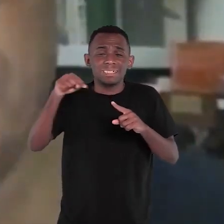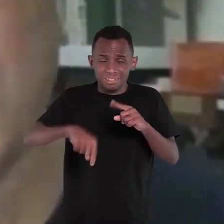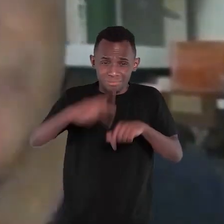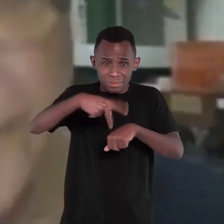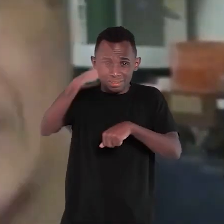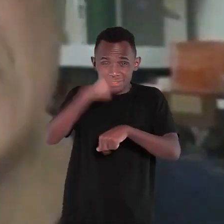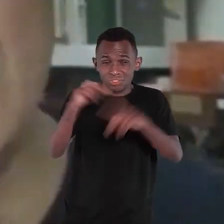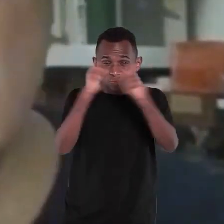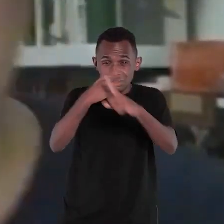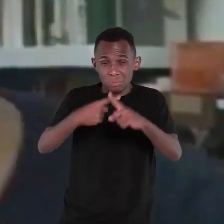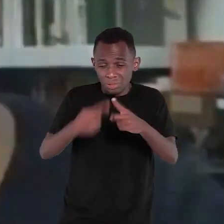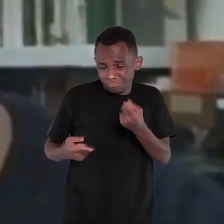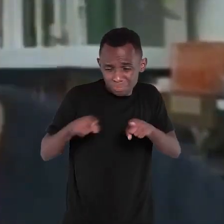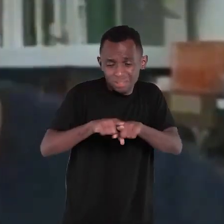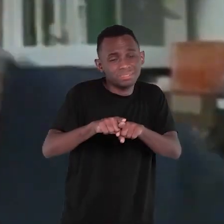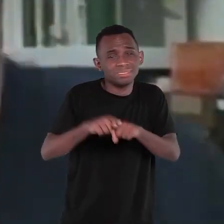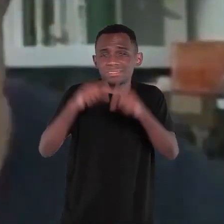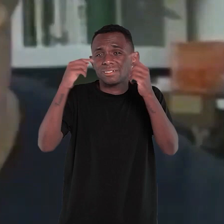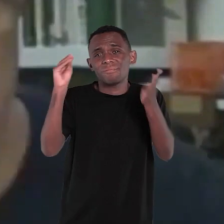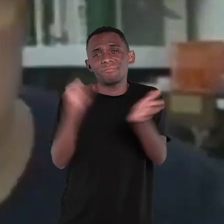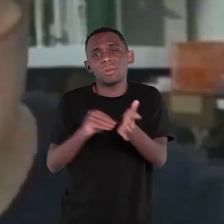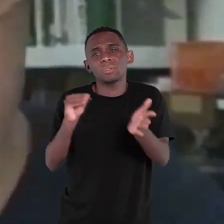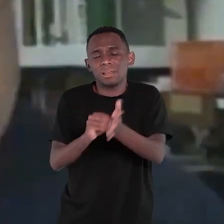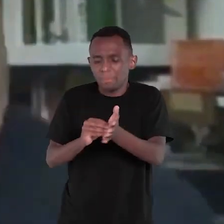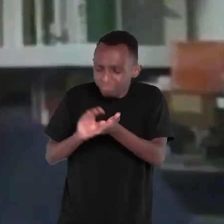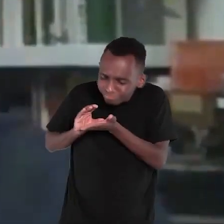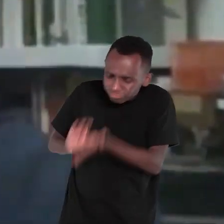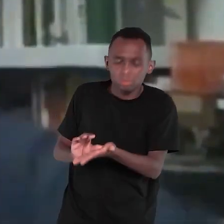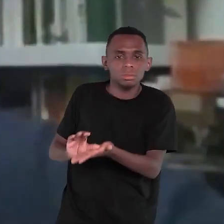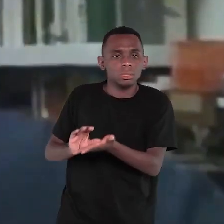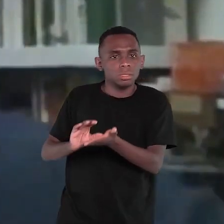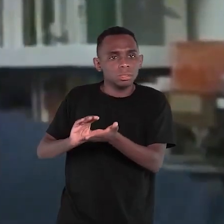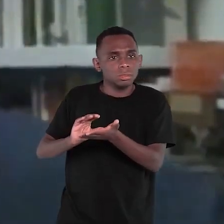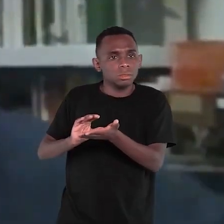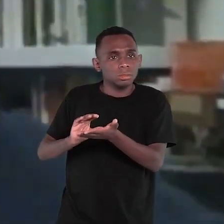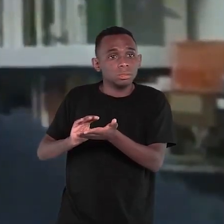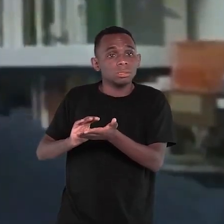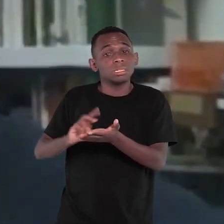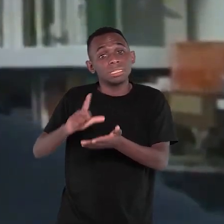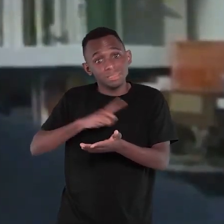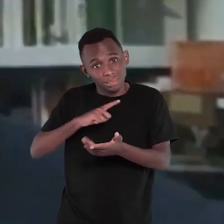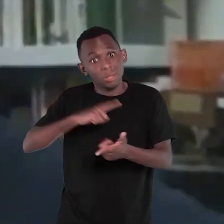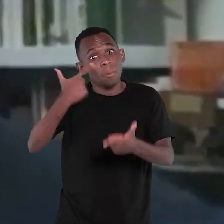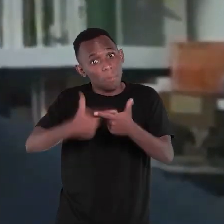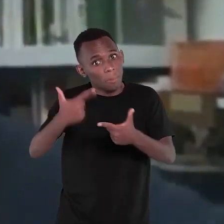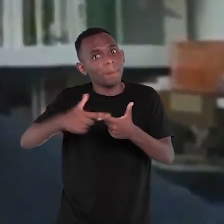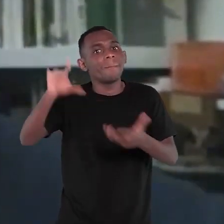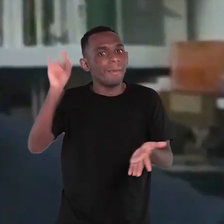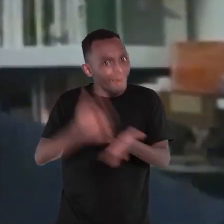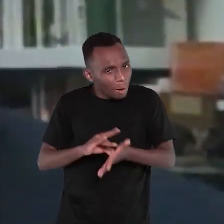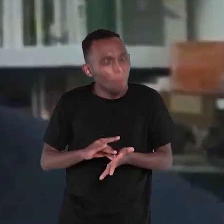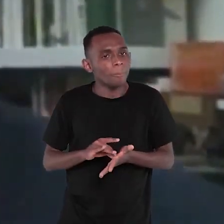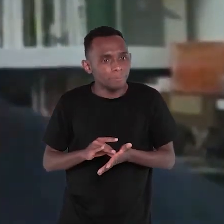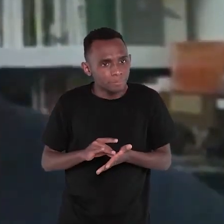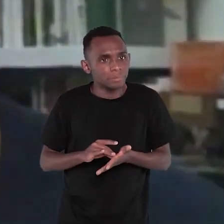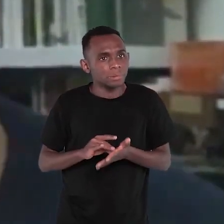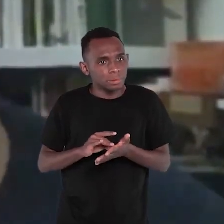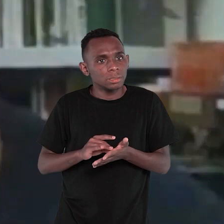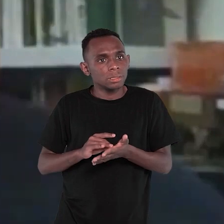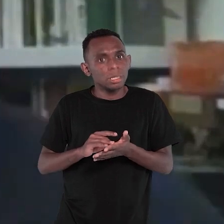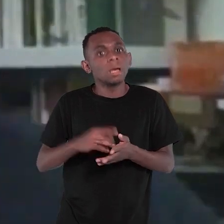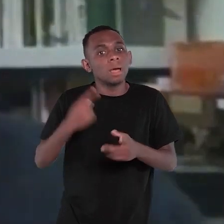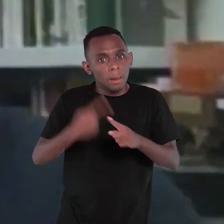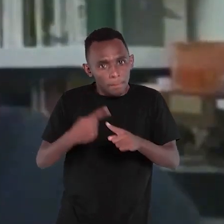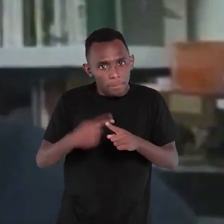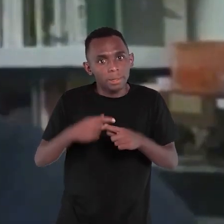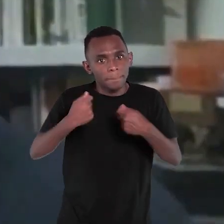te prover com o acervo que você precisa, né? Existe um problema complexo aí, porque, evidentemente, a